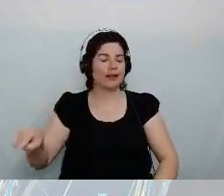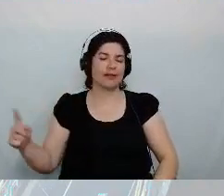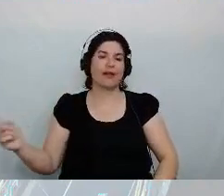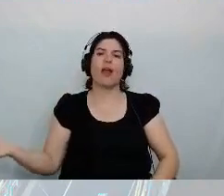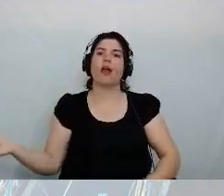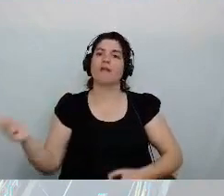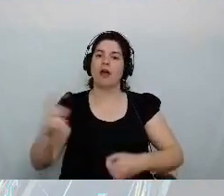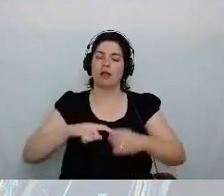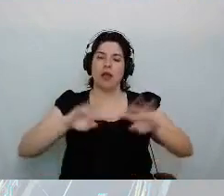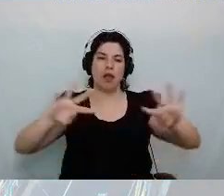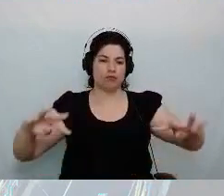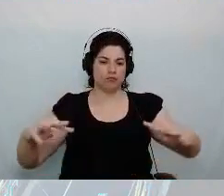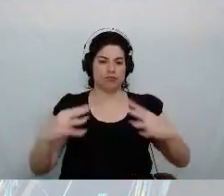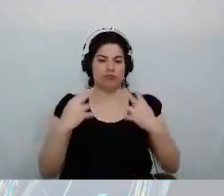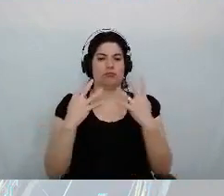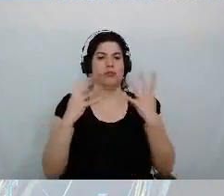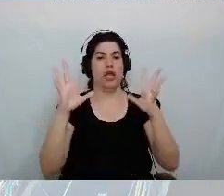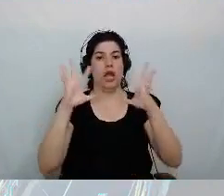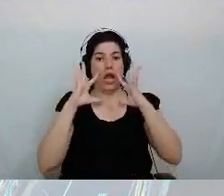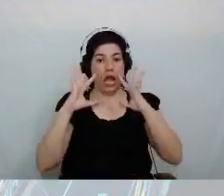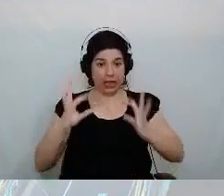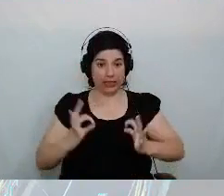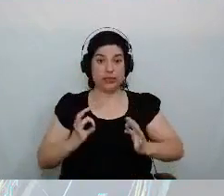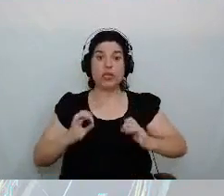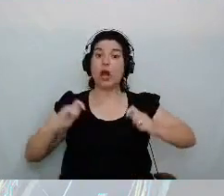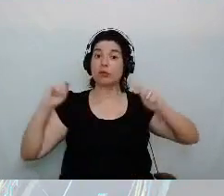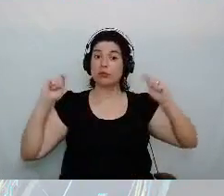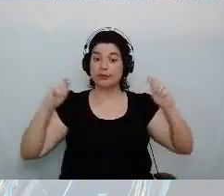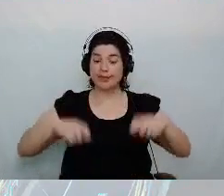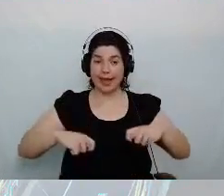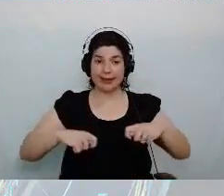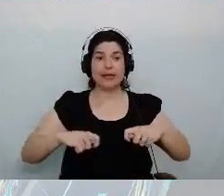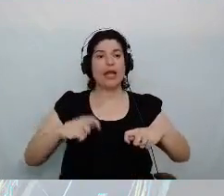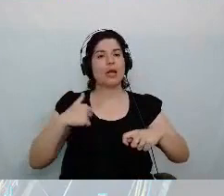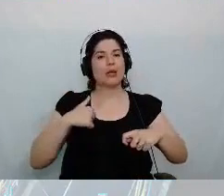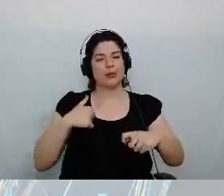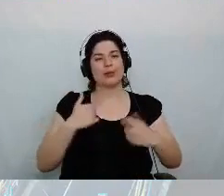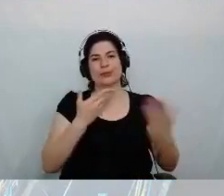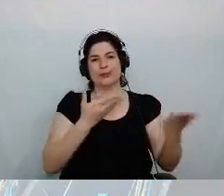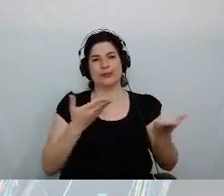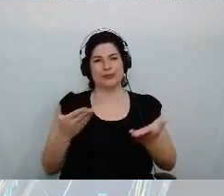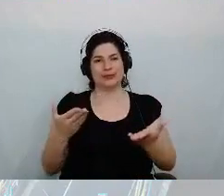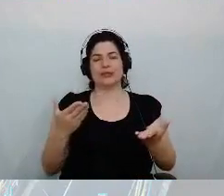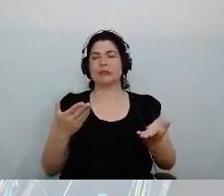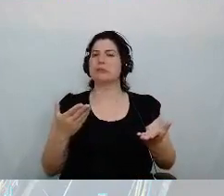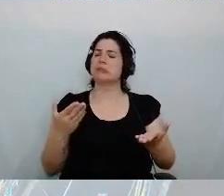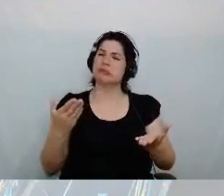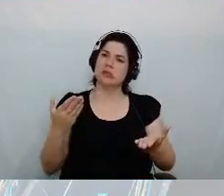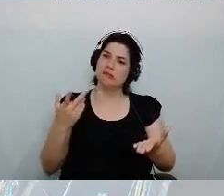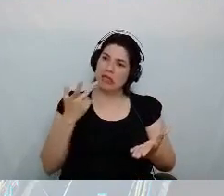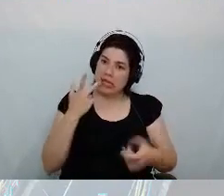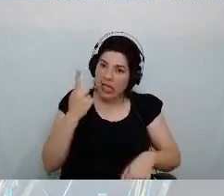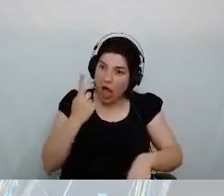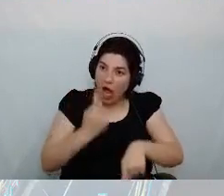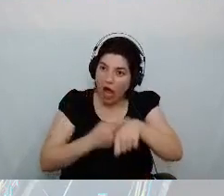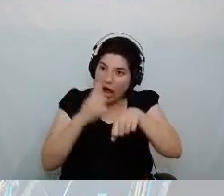prestassem atenção em mim. Então, eu usei o Pimenta. Então, montar na hora é de propósito. Porque eu usei o tempo, conversei